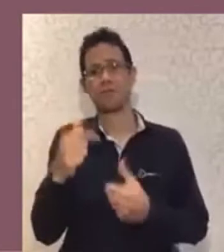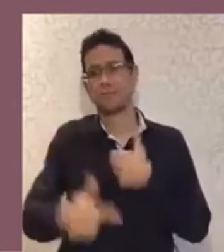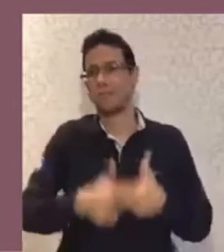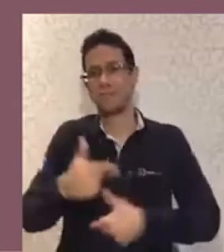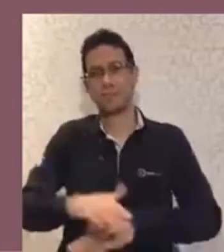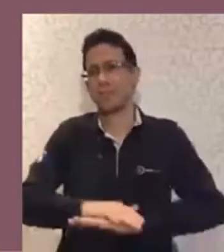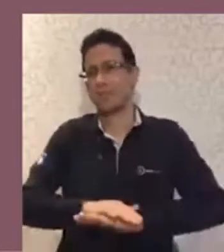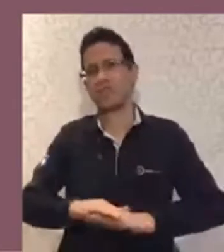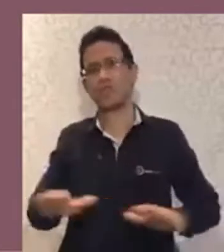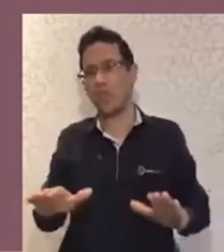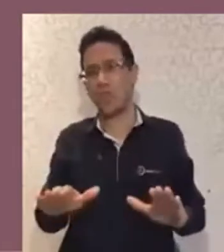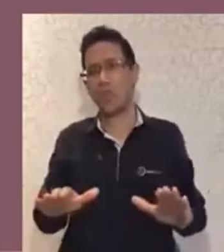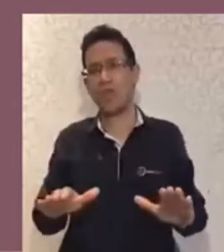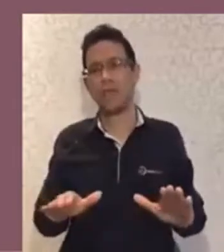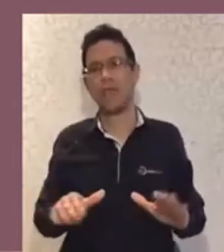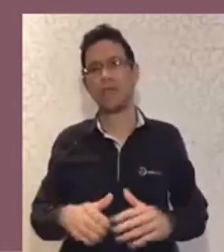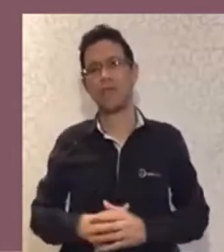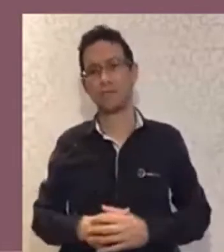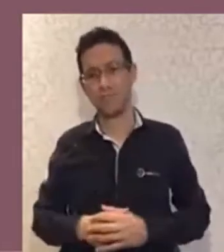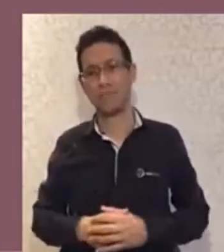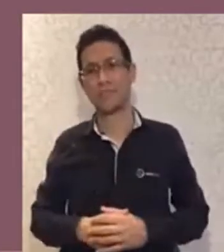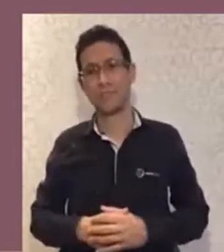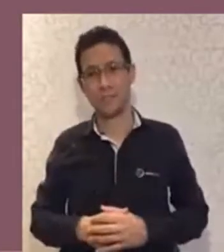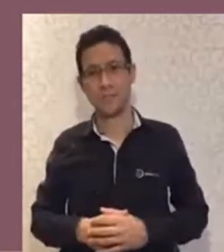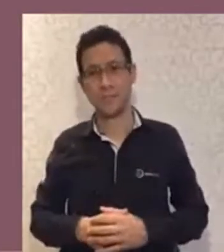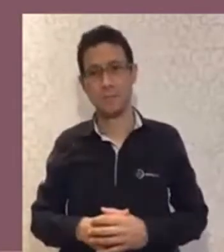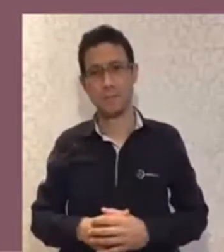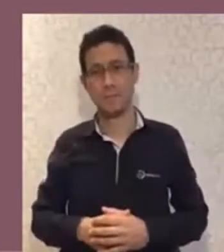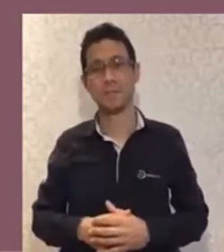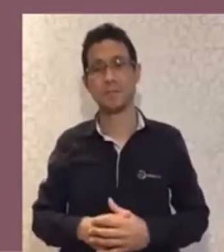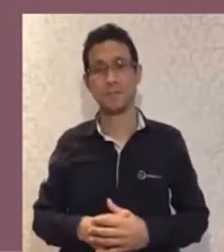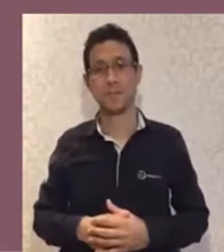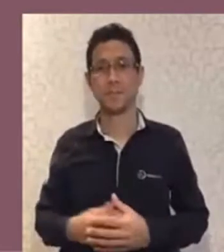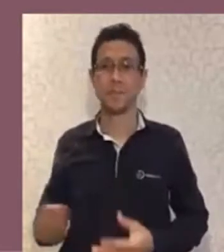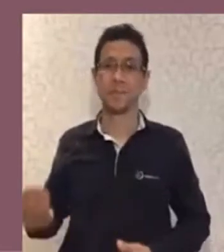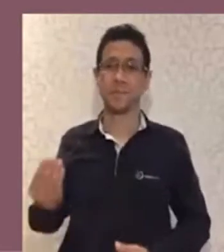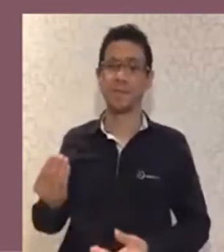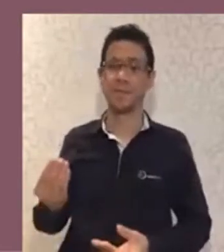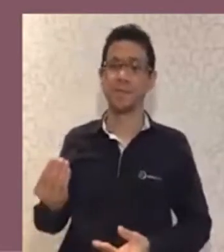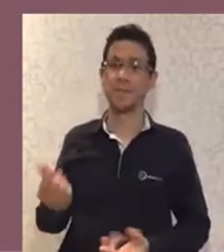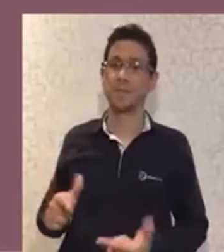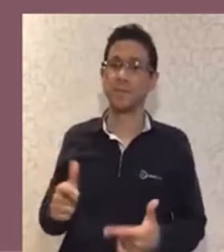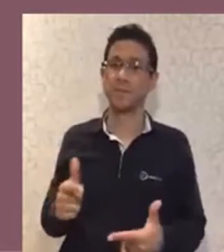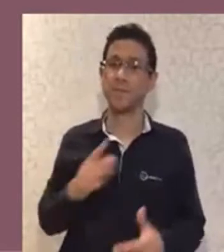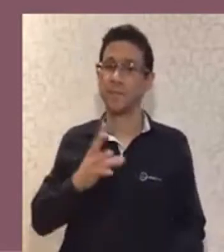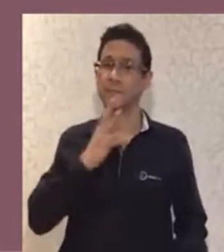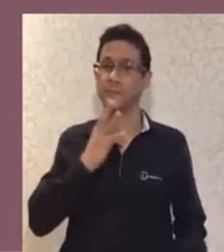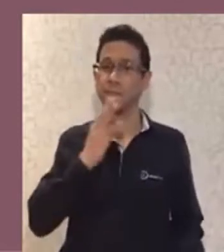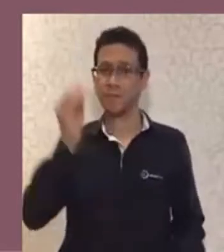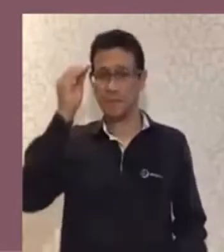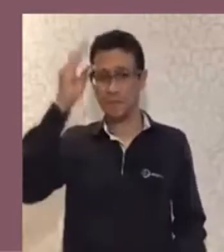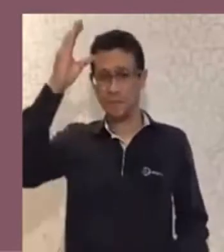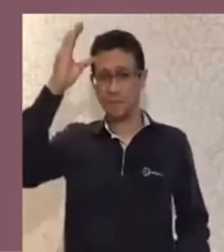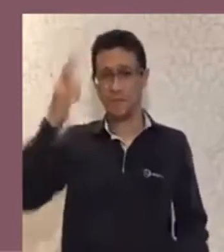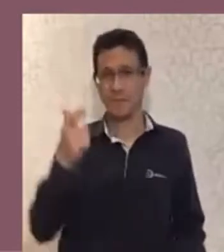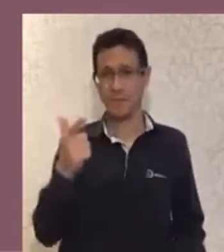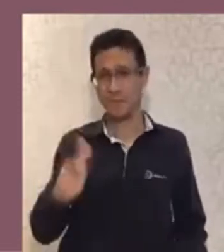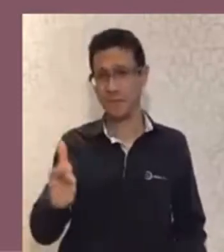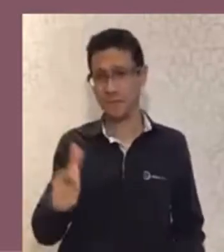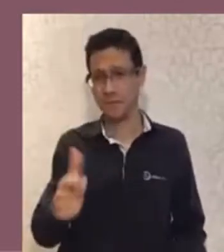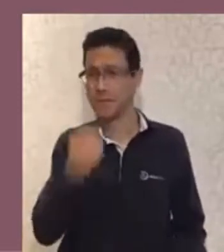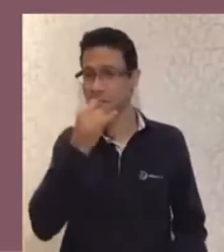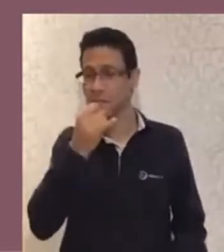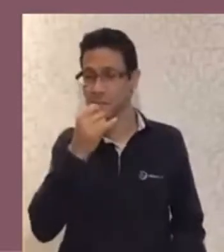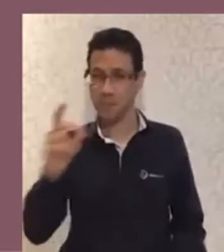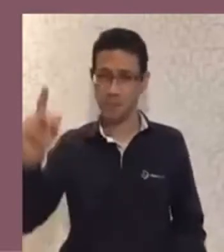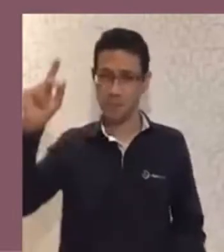Eles trouxeram conhecimentos. Na época em que o grande recurso